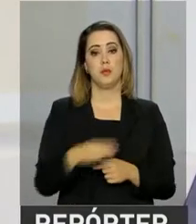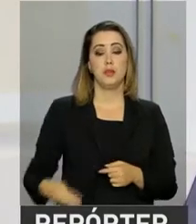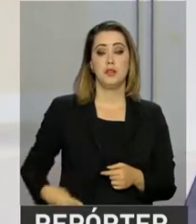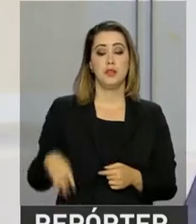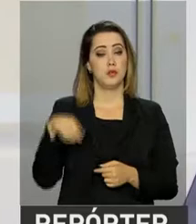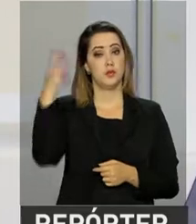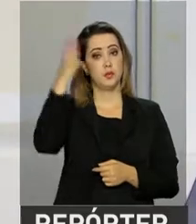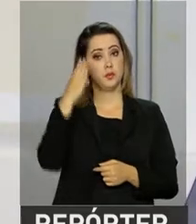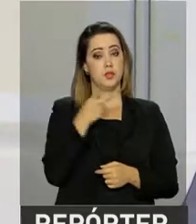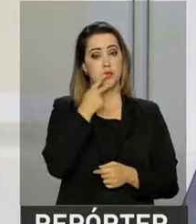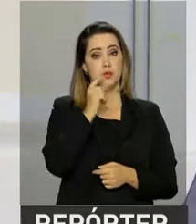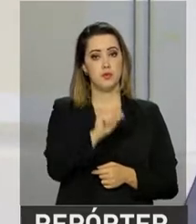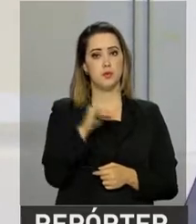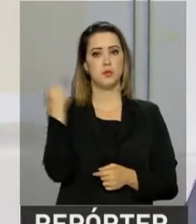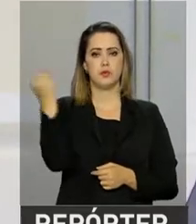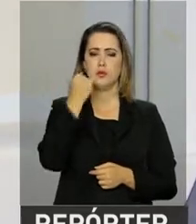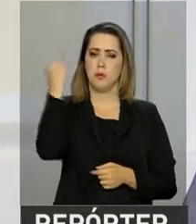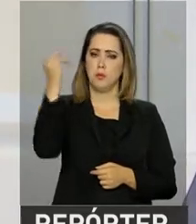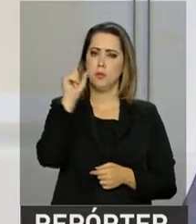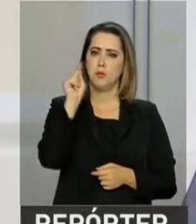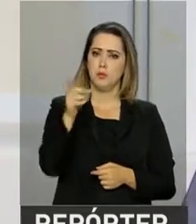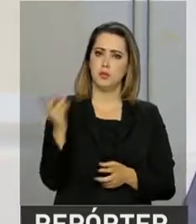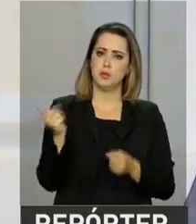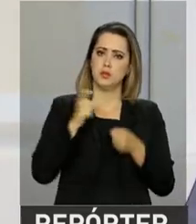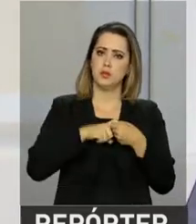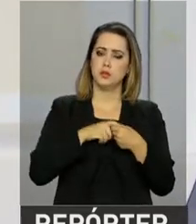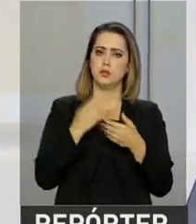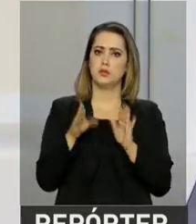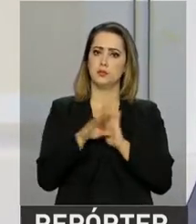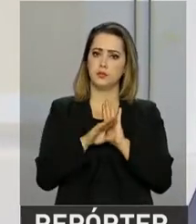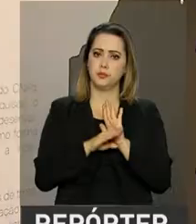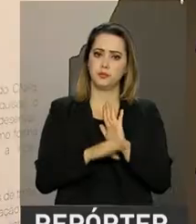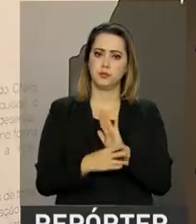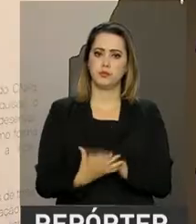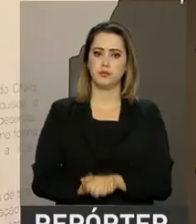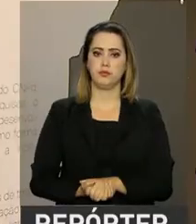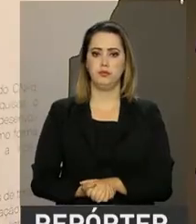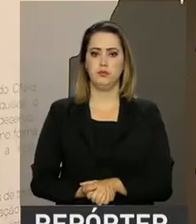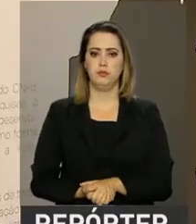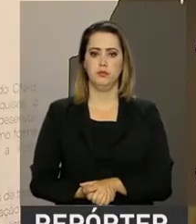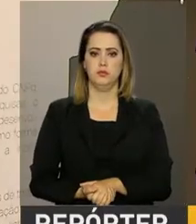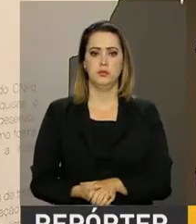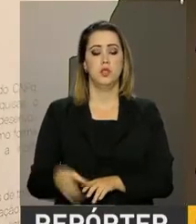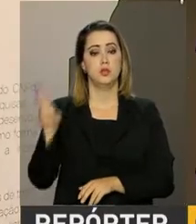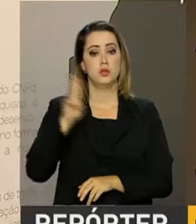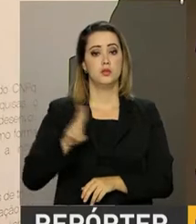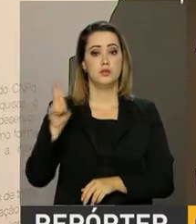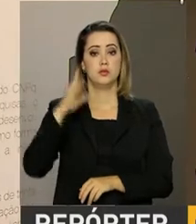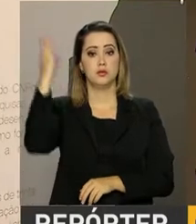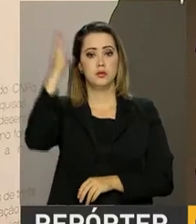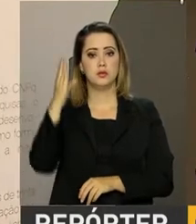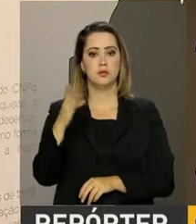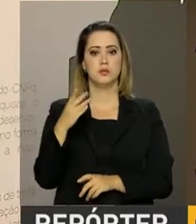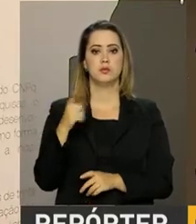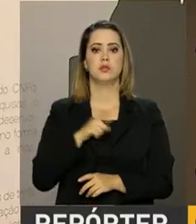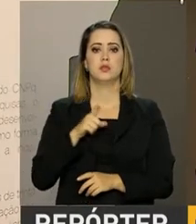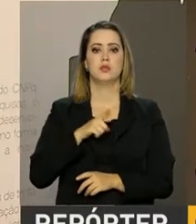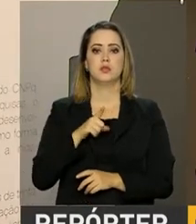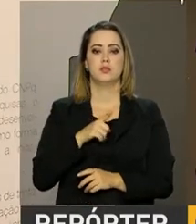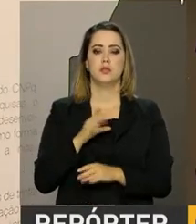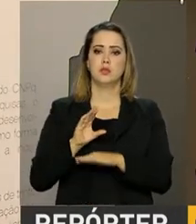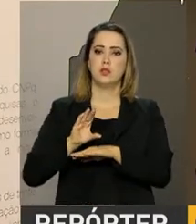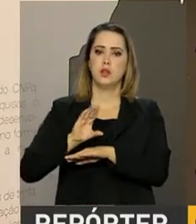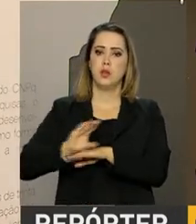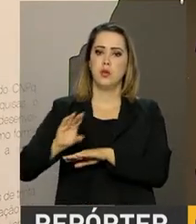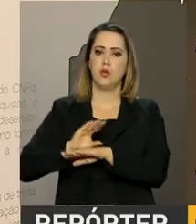kassab falou da importância da retomada de projetos as universidades brasileiras elas têm formados jovens